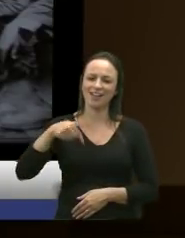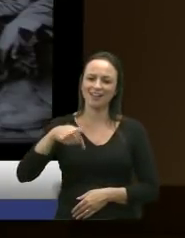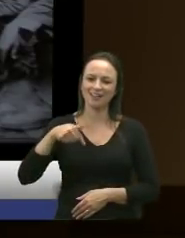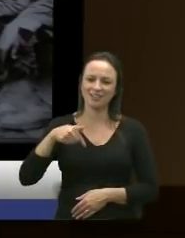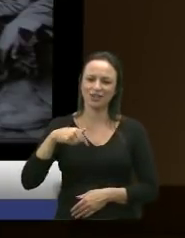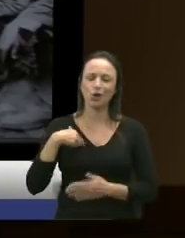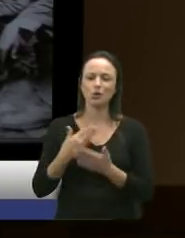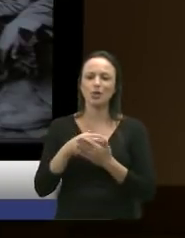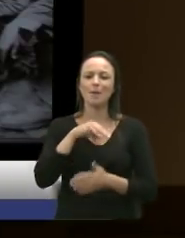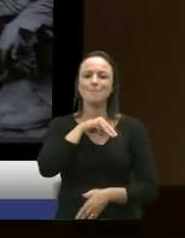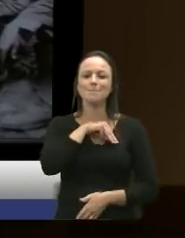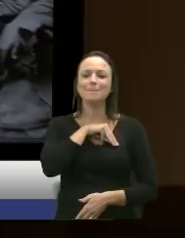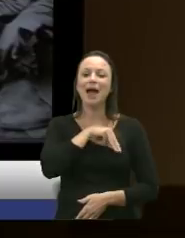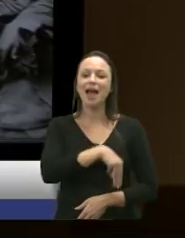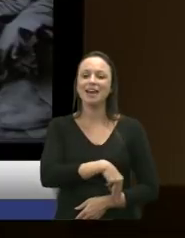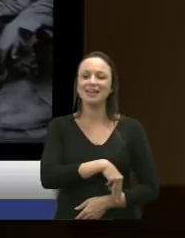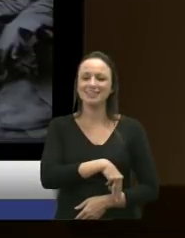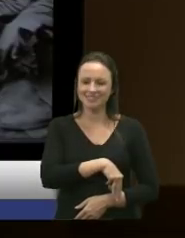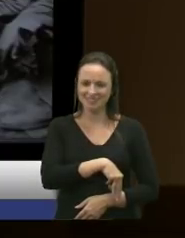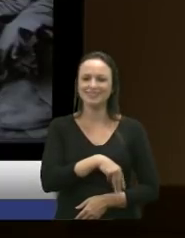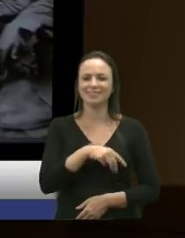no Magalhães.